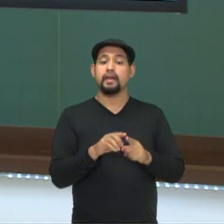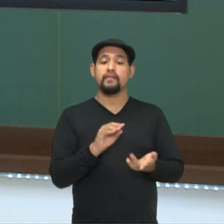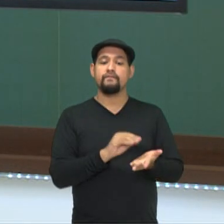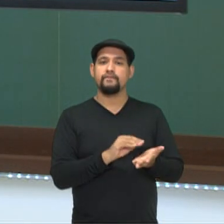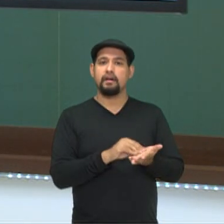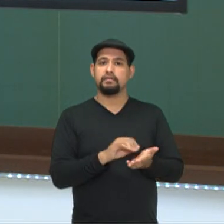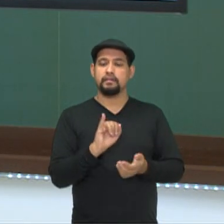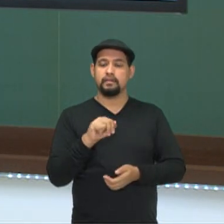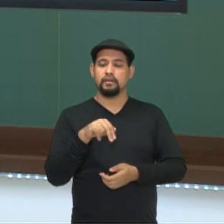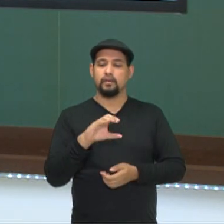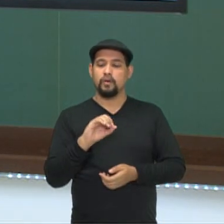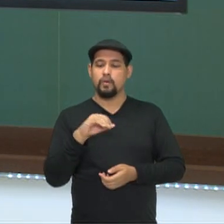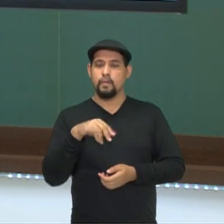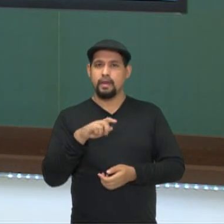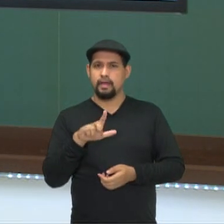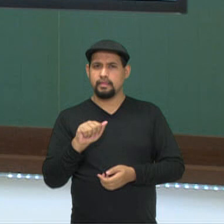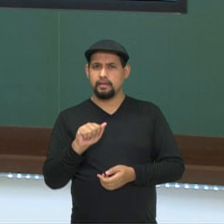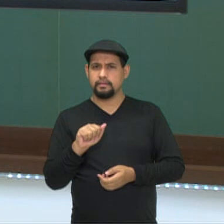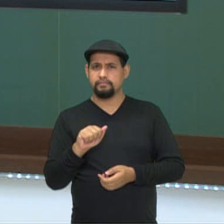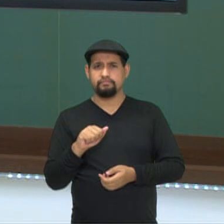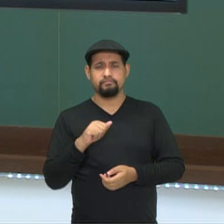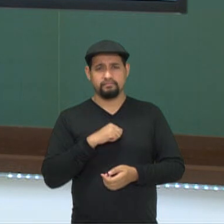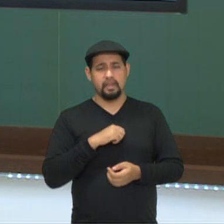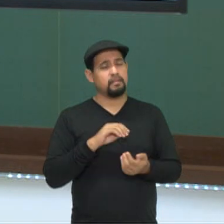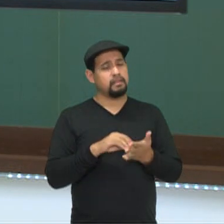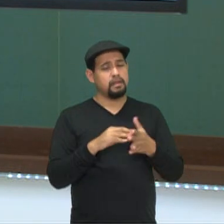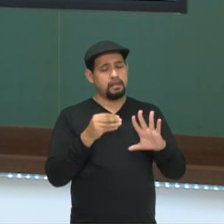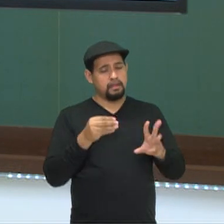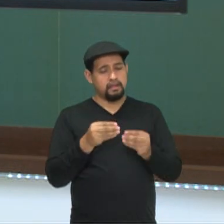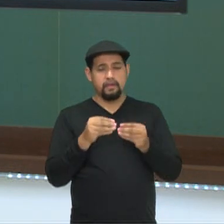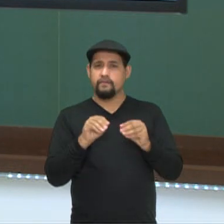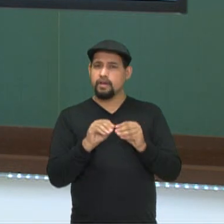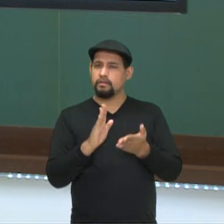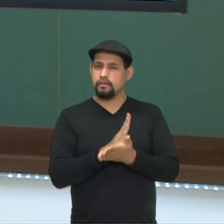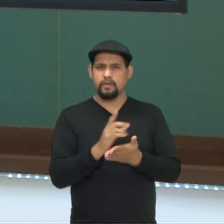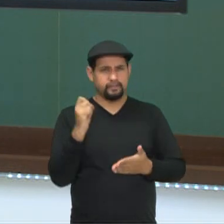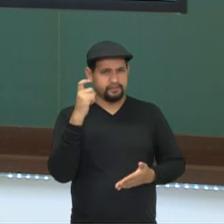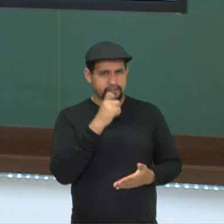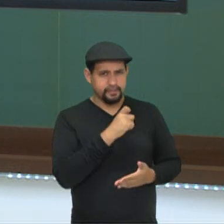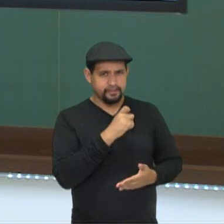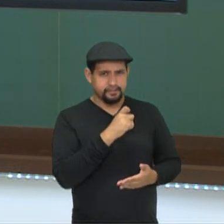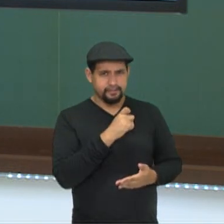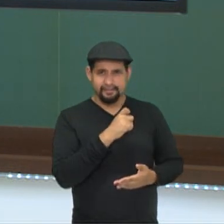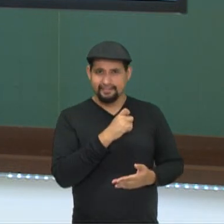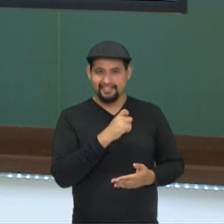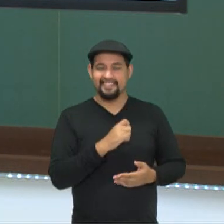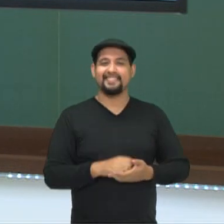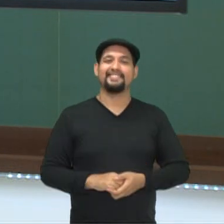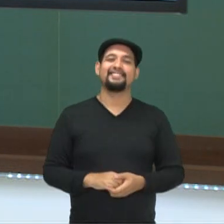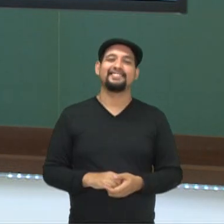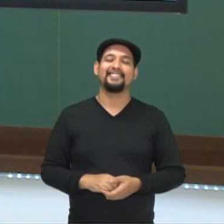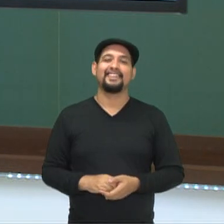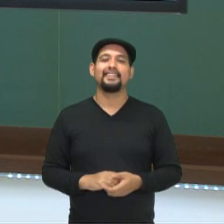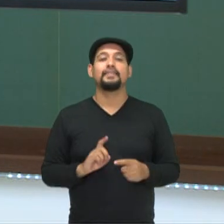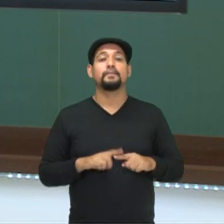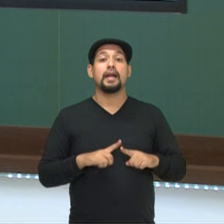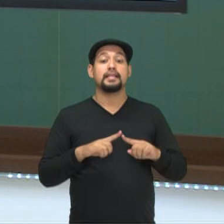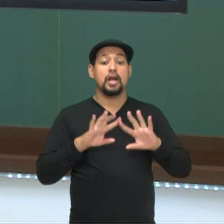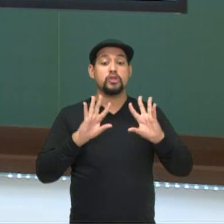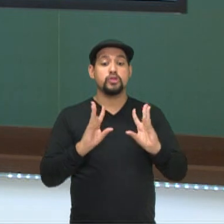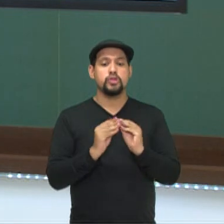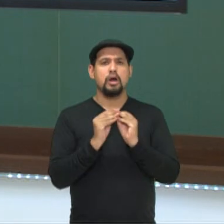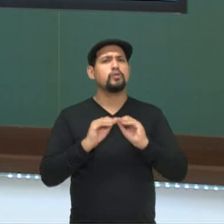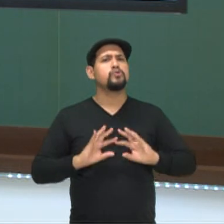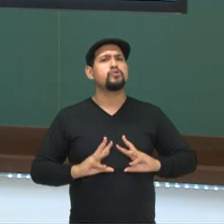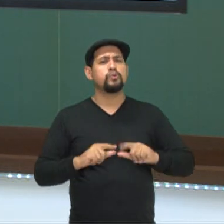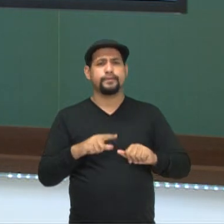incompleta a completa tá completa e a incompleta tá faltando ao difícil pronto então é completa